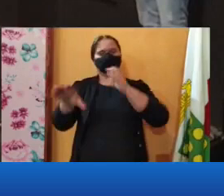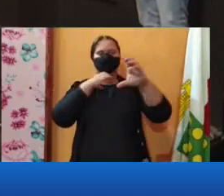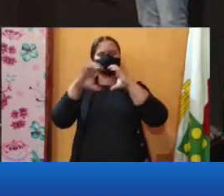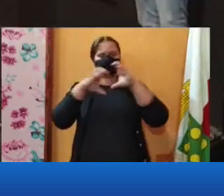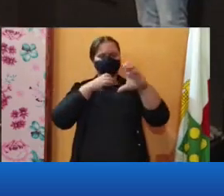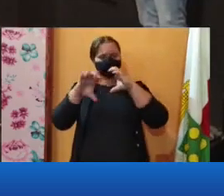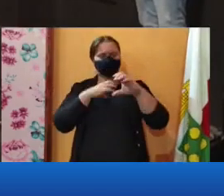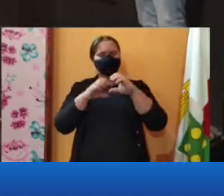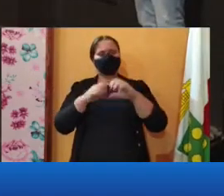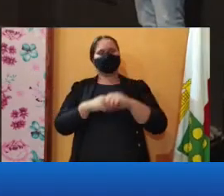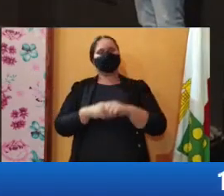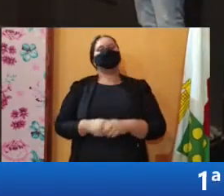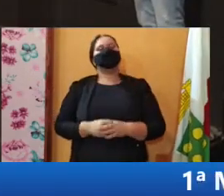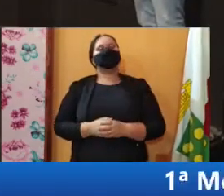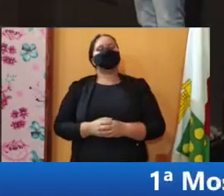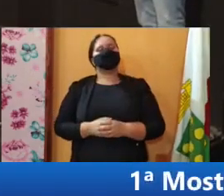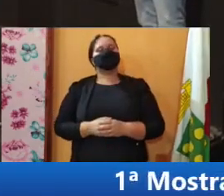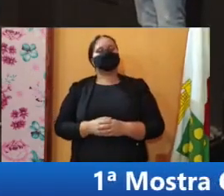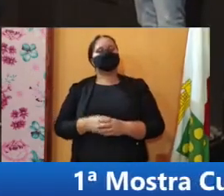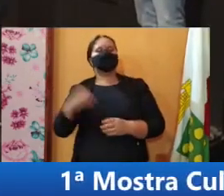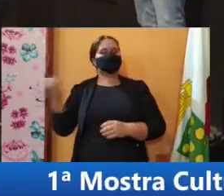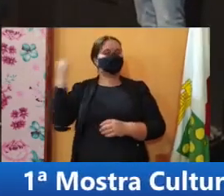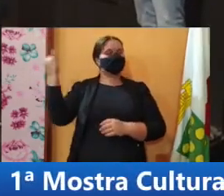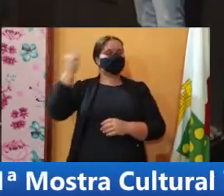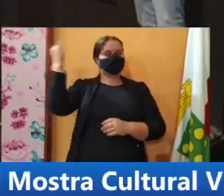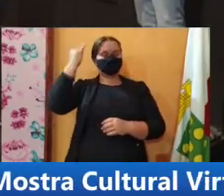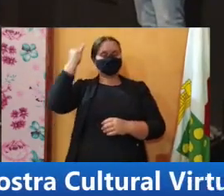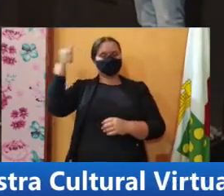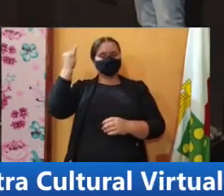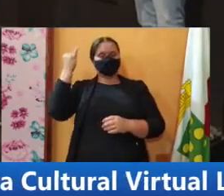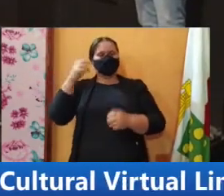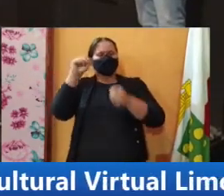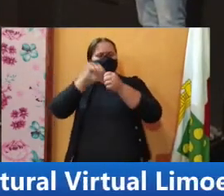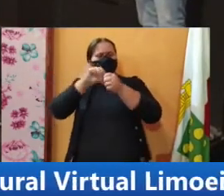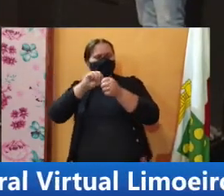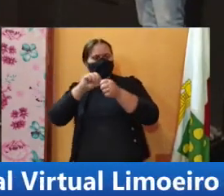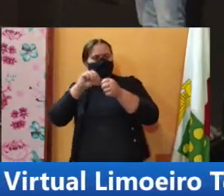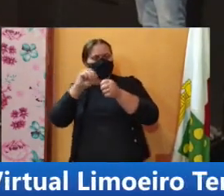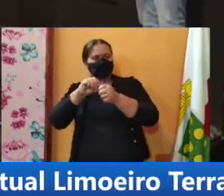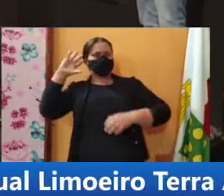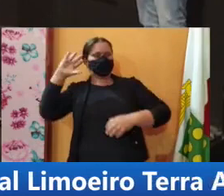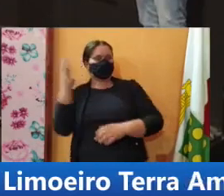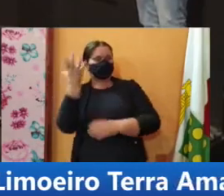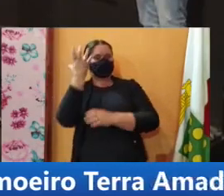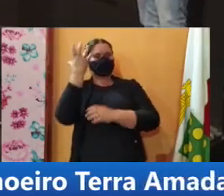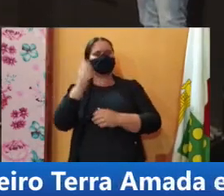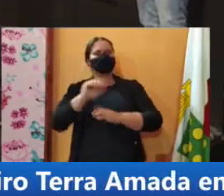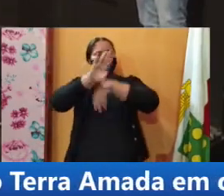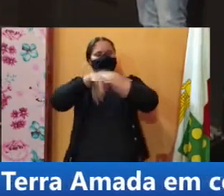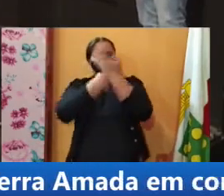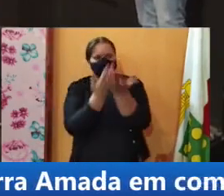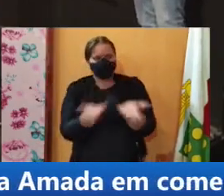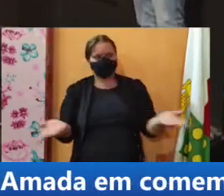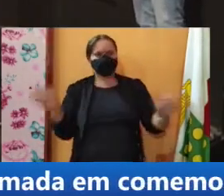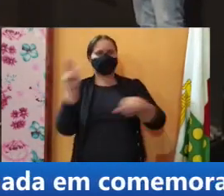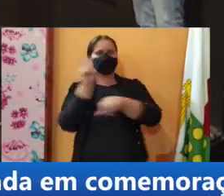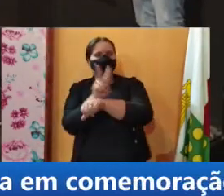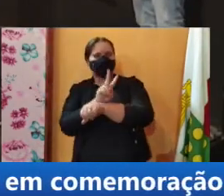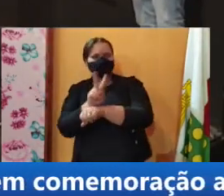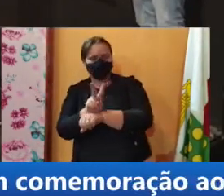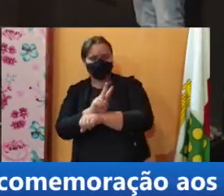Comunicação, que foi o principal imprescindível para que a gente conseguisse realizar no meio virtual. Eu considero